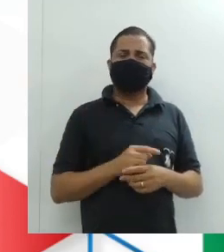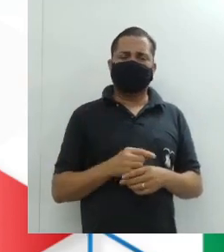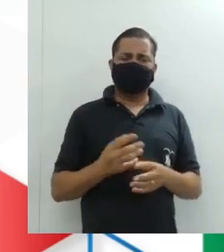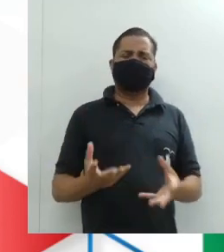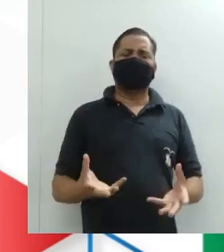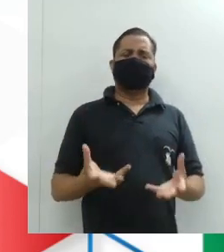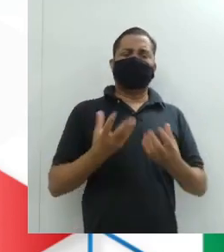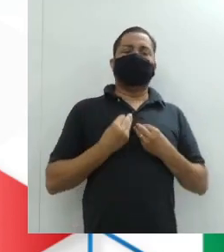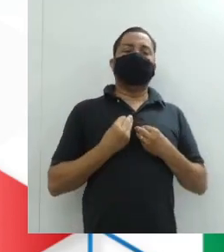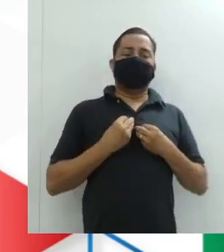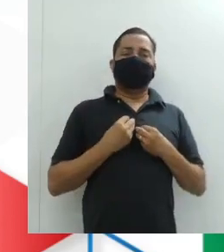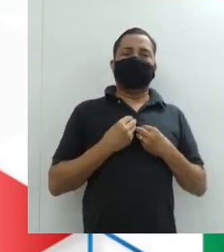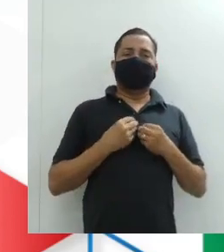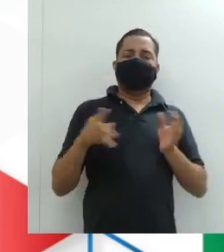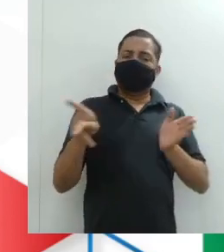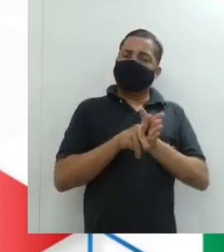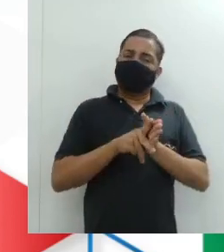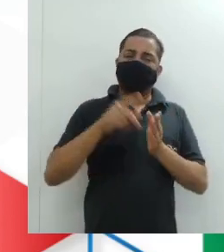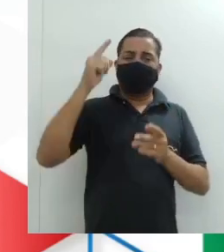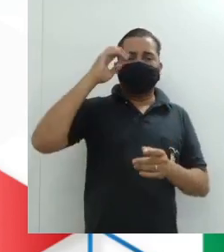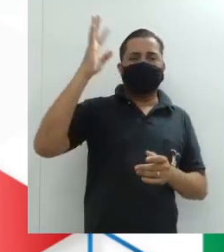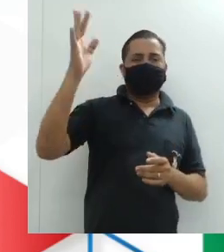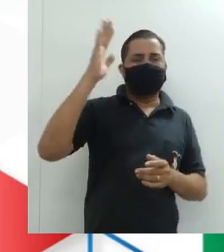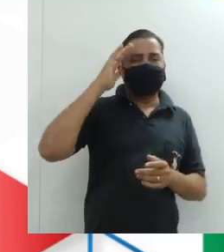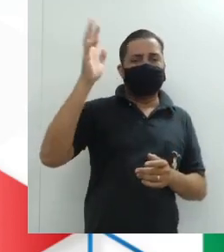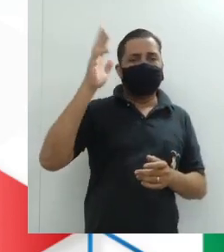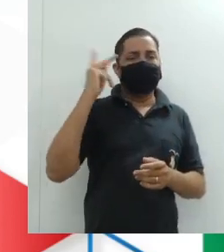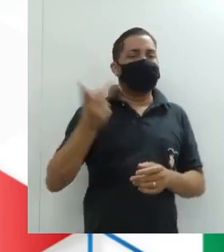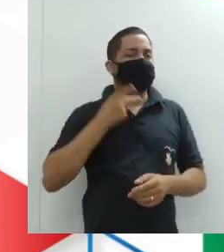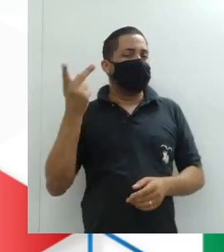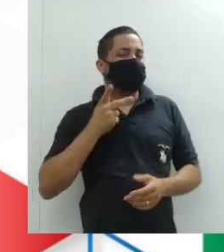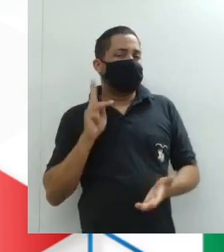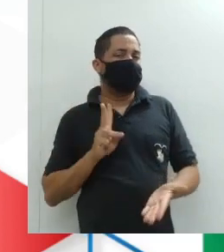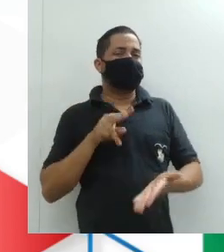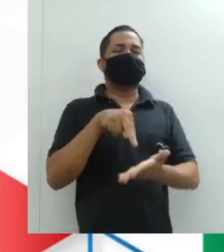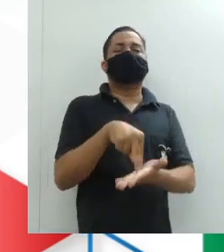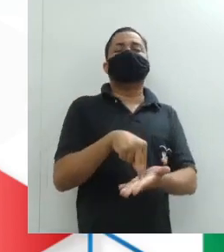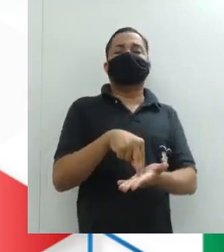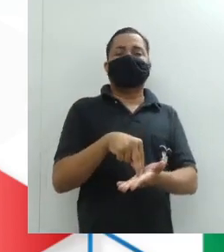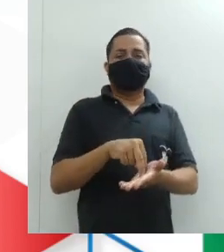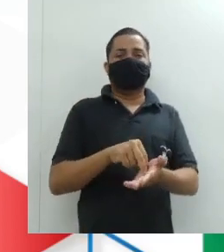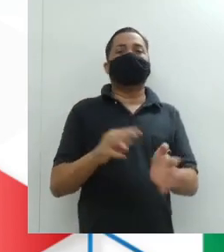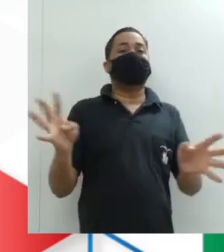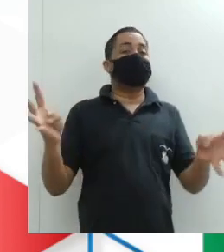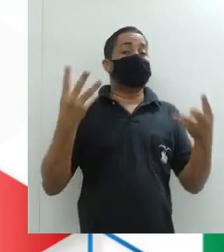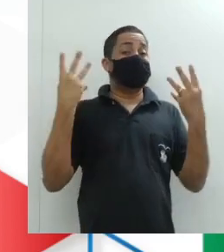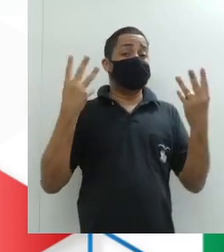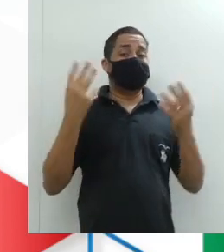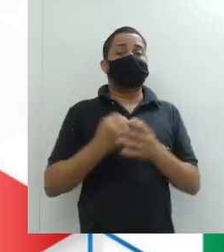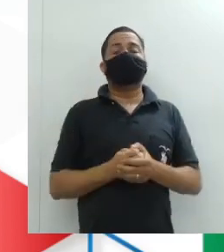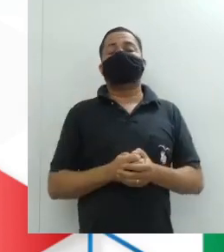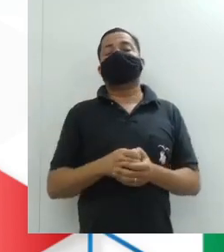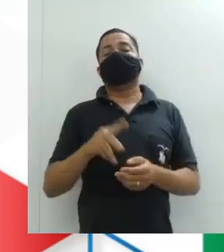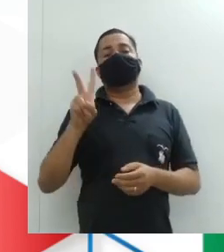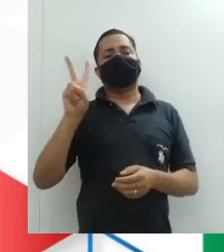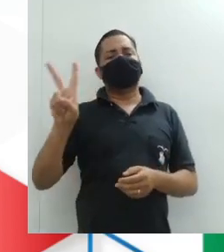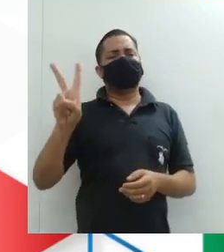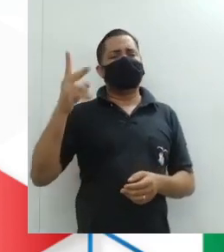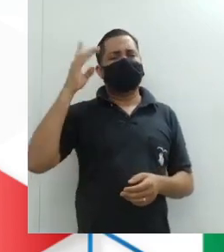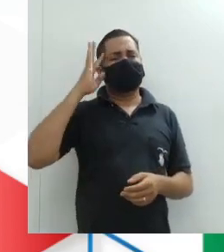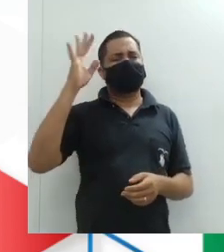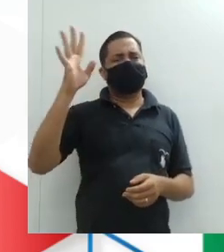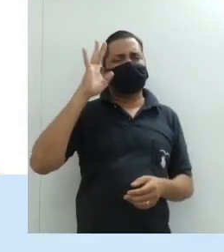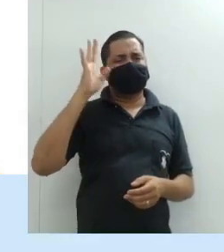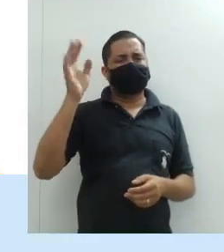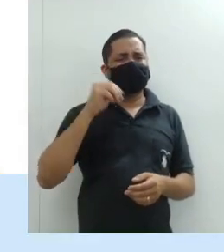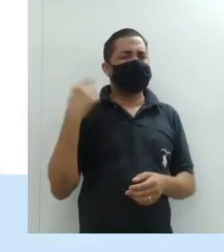nosso próprio pensar, falar e agir. Prestem bem atenção. Com essas duas reflexões,